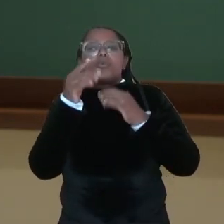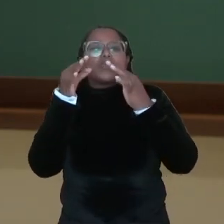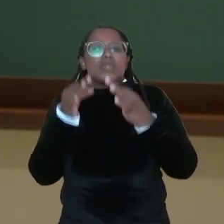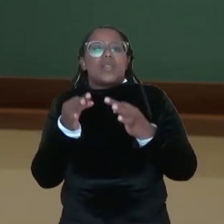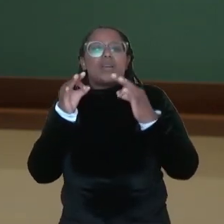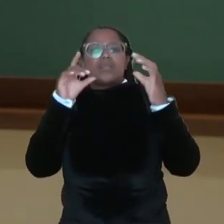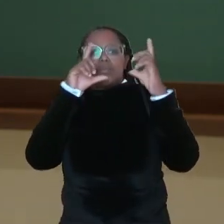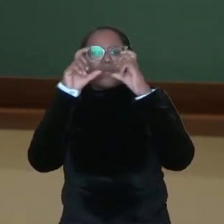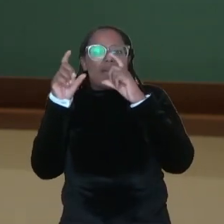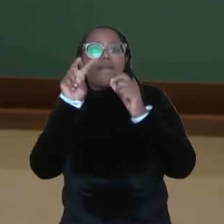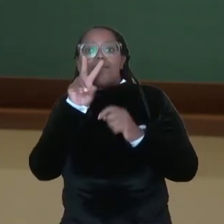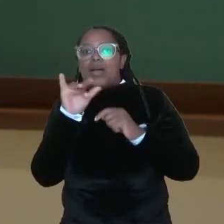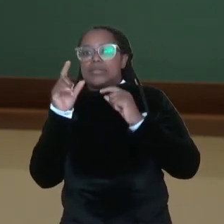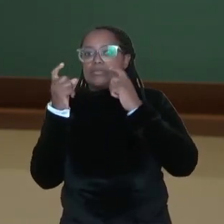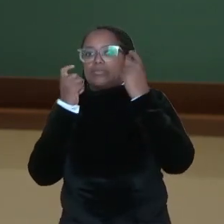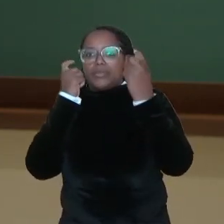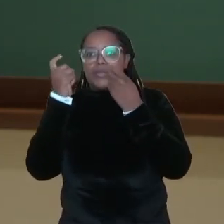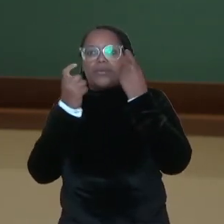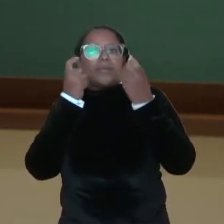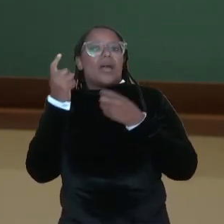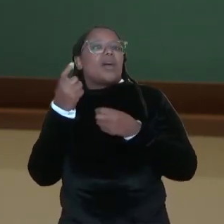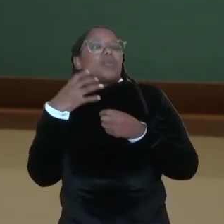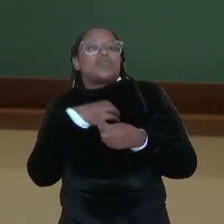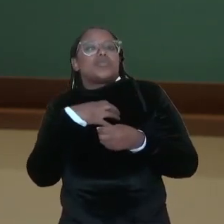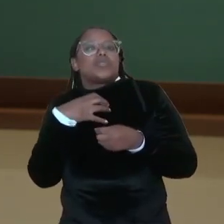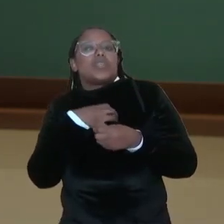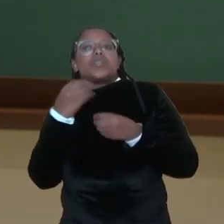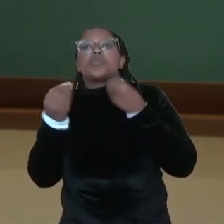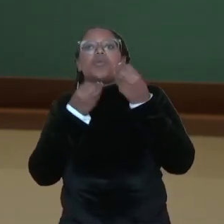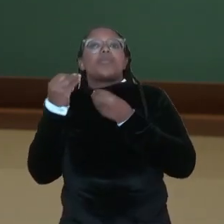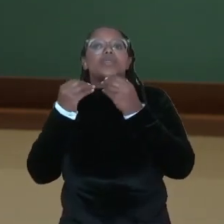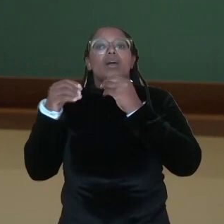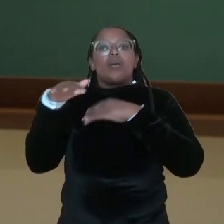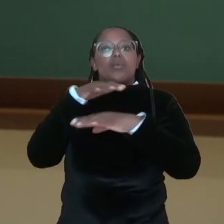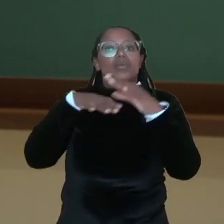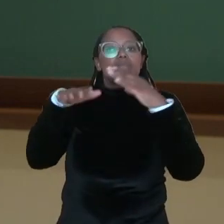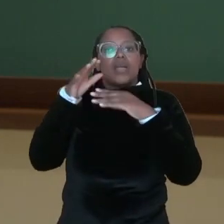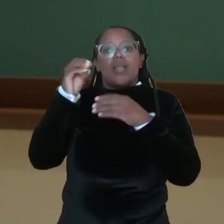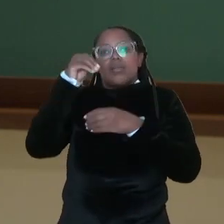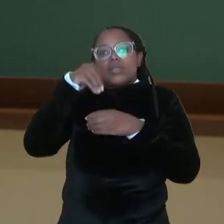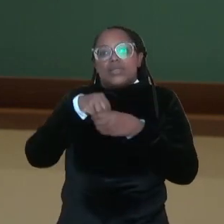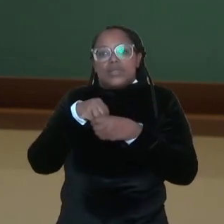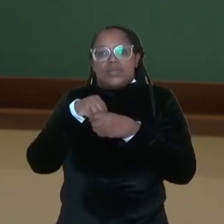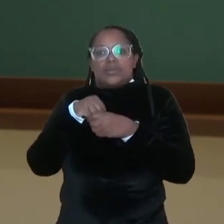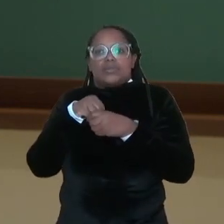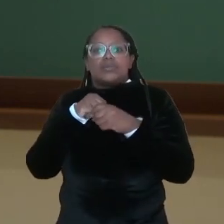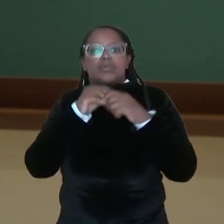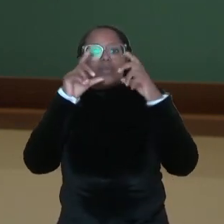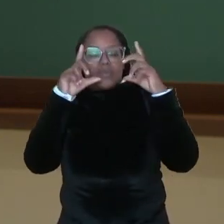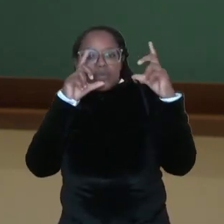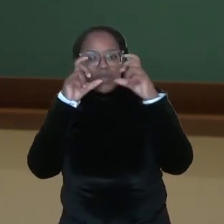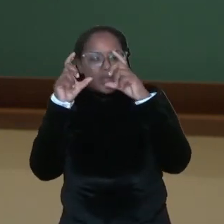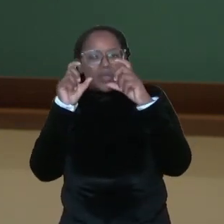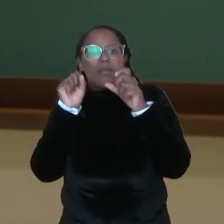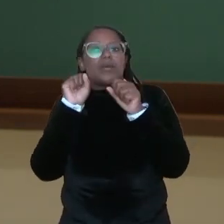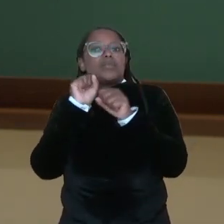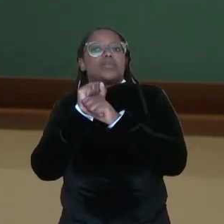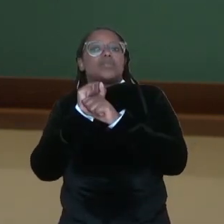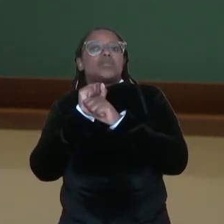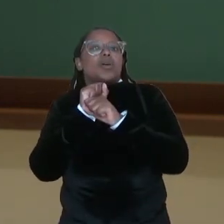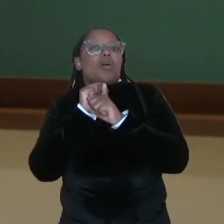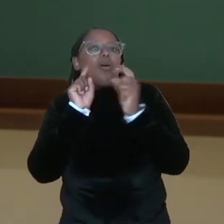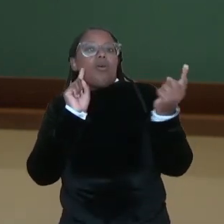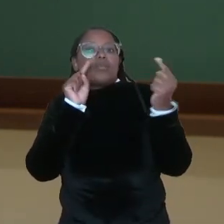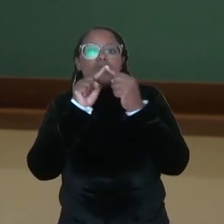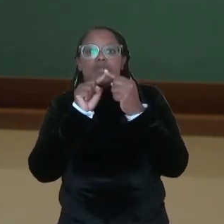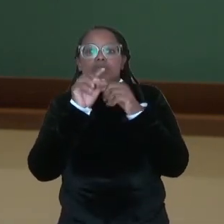ele vai se preocupar com a forma como os elementos estão organizados dentro da composição da fotografia para que o seu objetivo